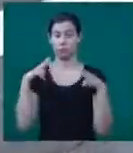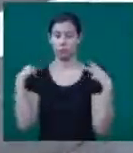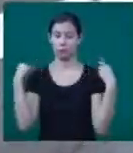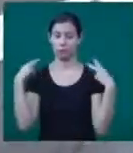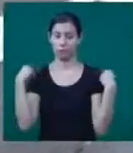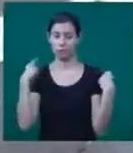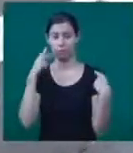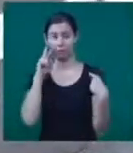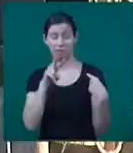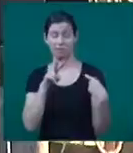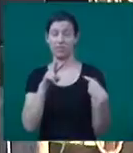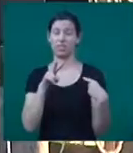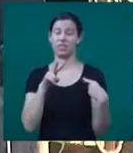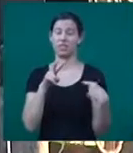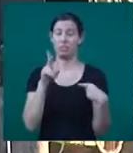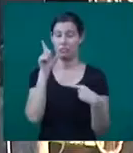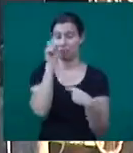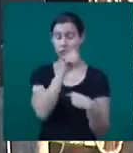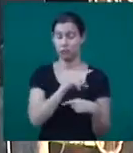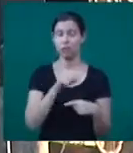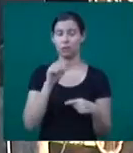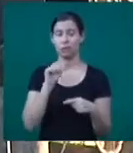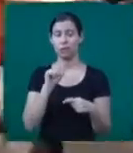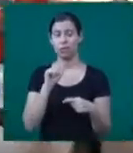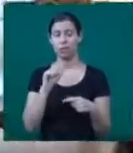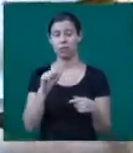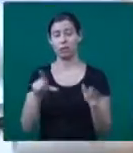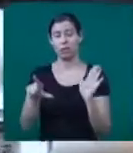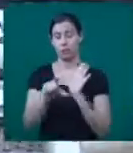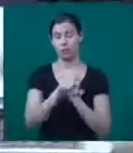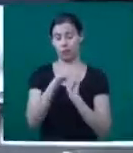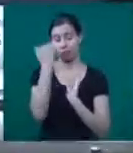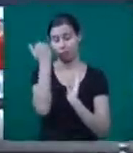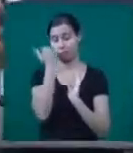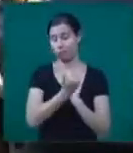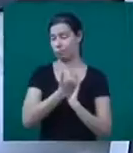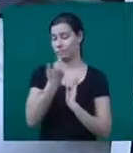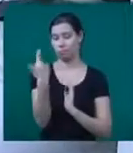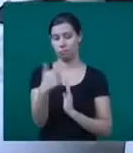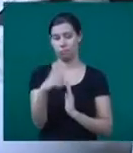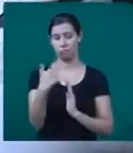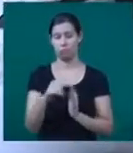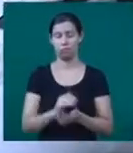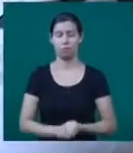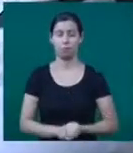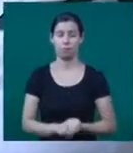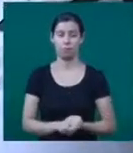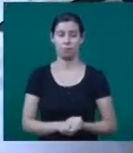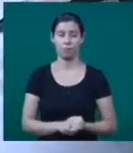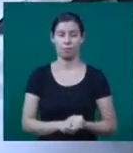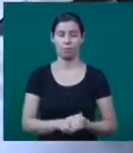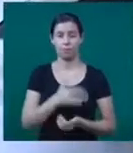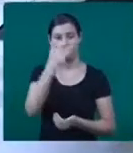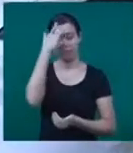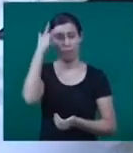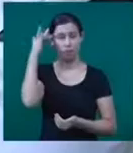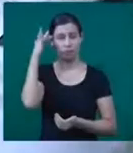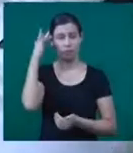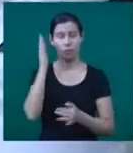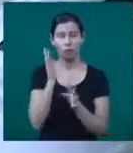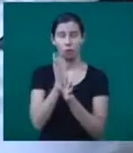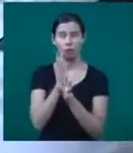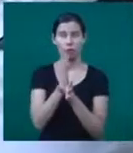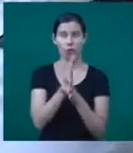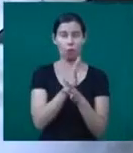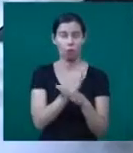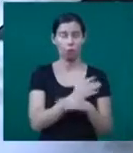principais motivos? A falta de respeito às leis e outras irregularidades. Eu acho que sou bem desatento, né?